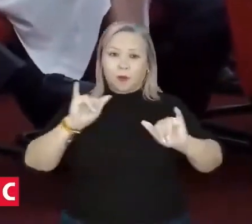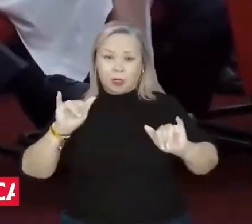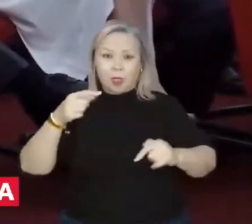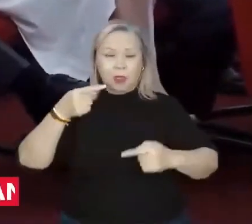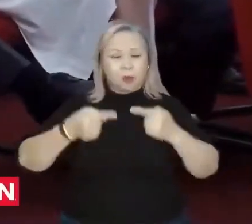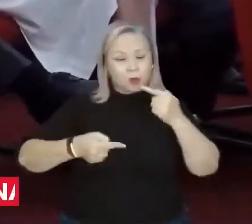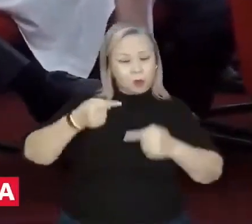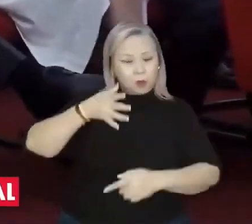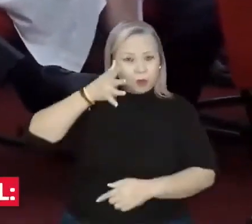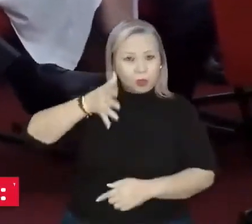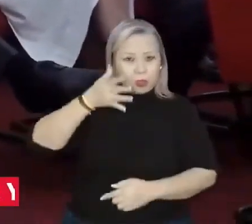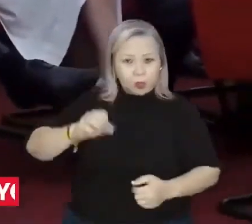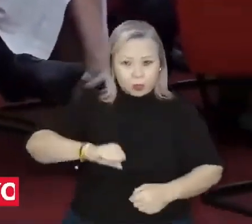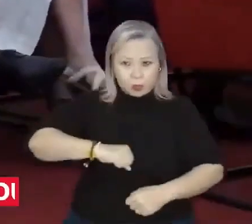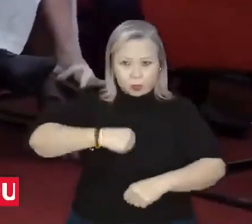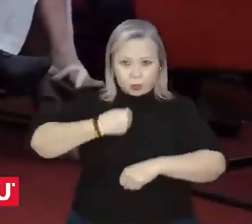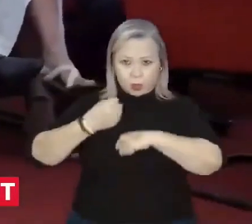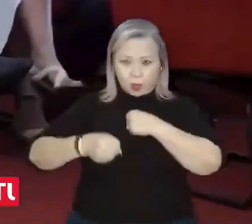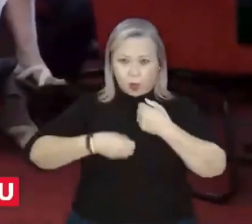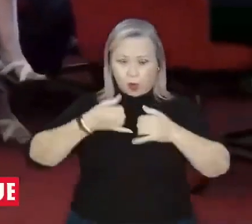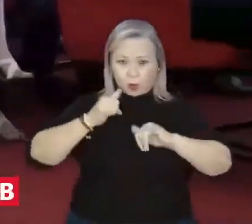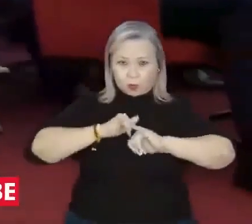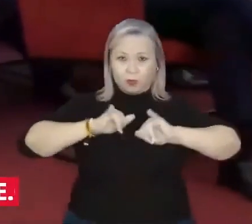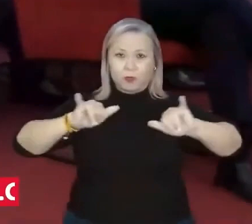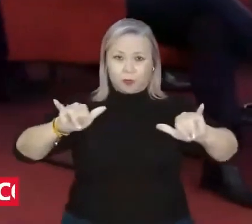de ódio